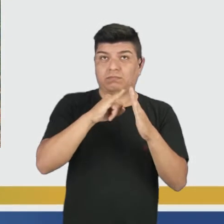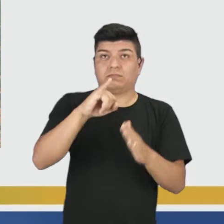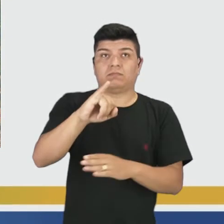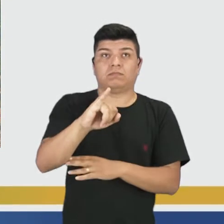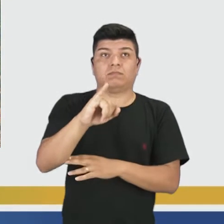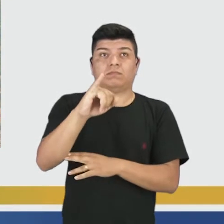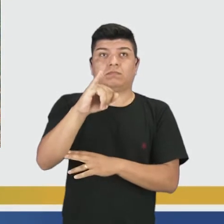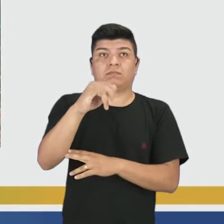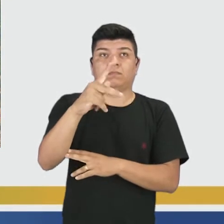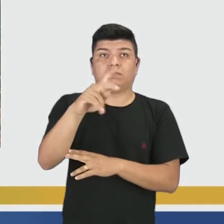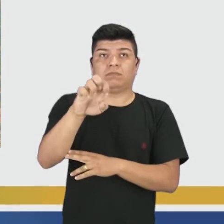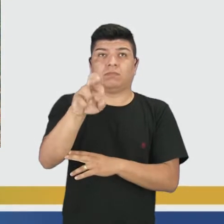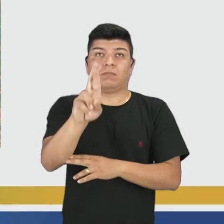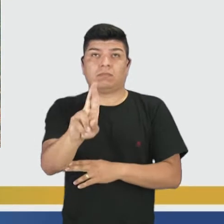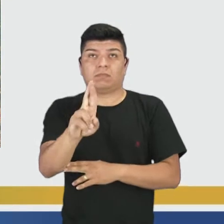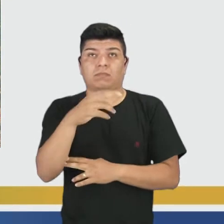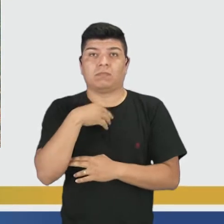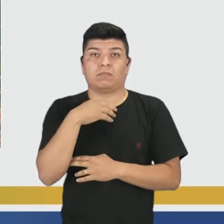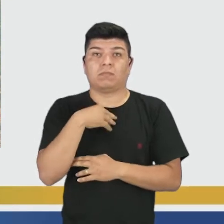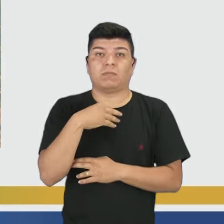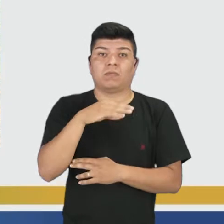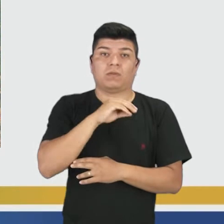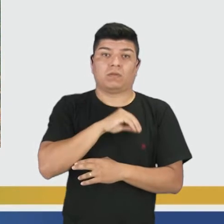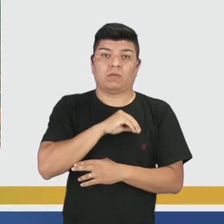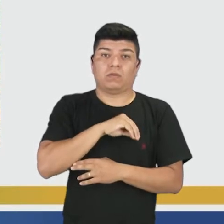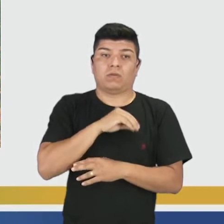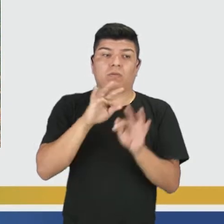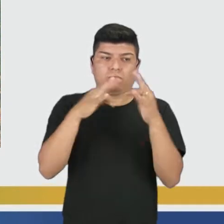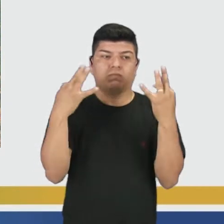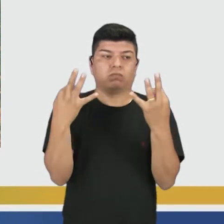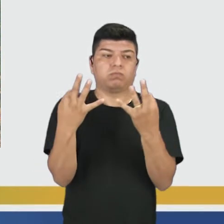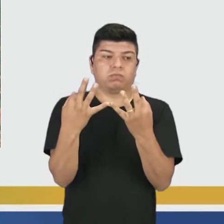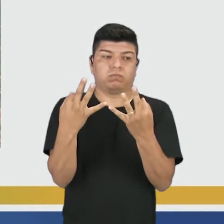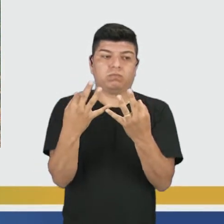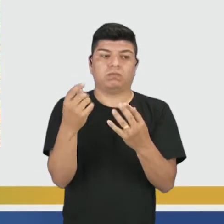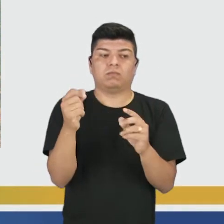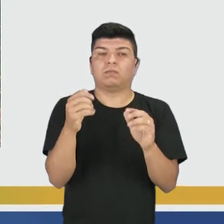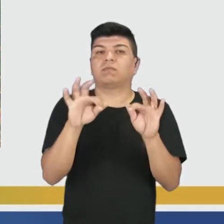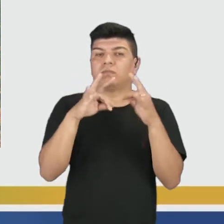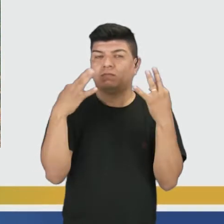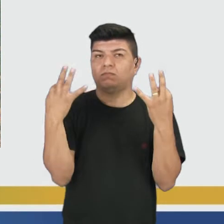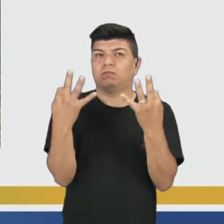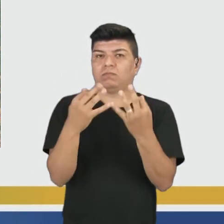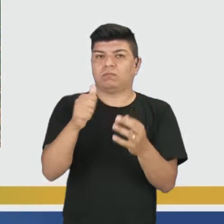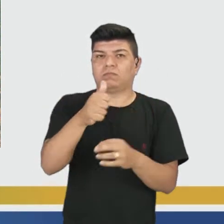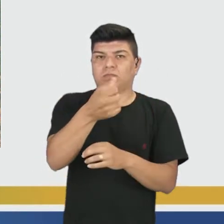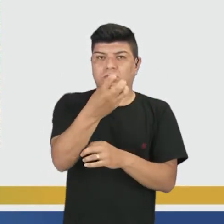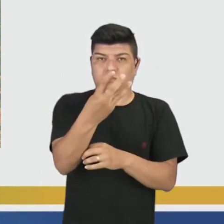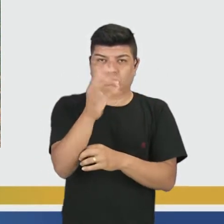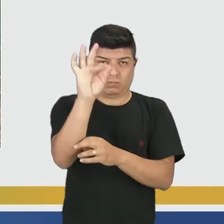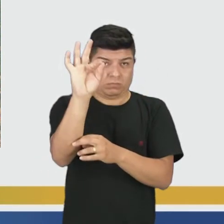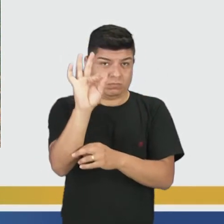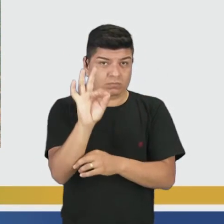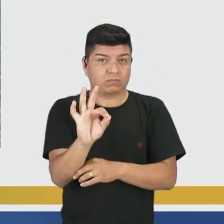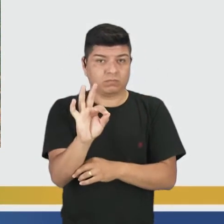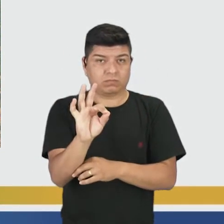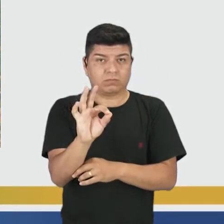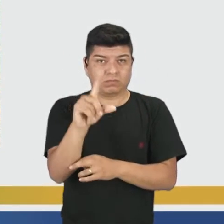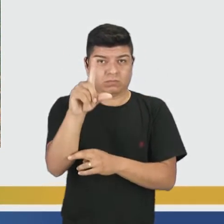IPEA, as transferências do programa Bolsa Família são responsáveis por 13% da redução